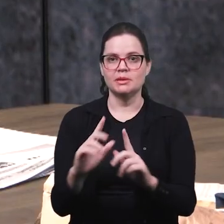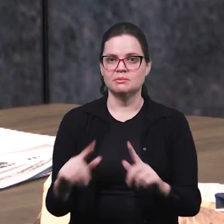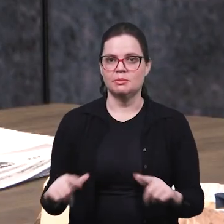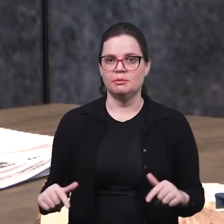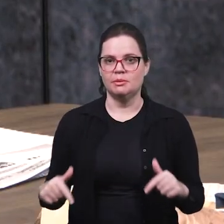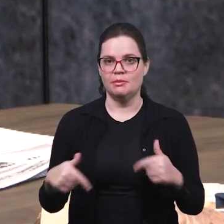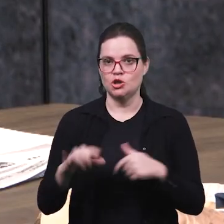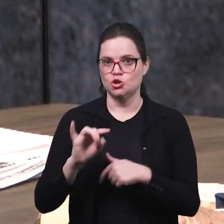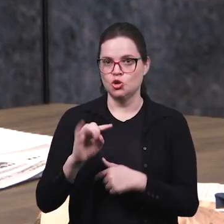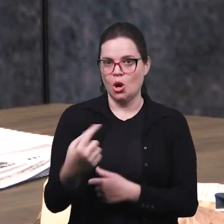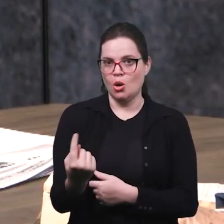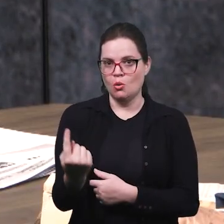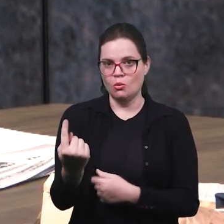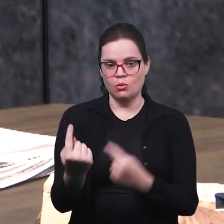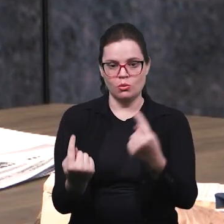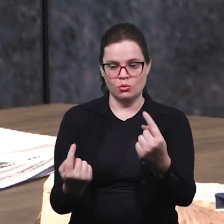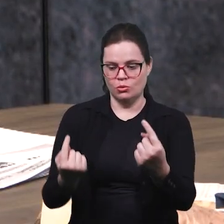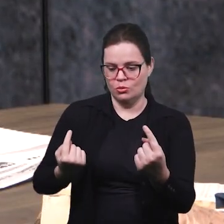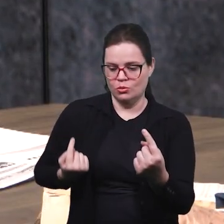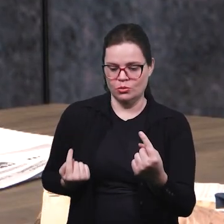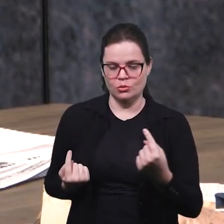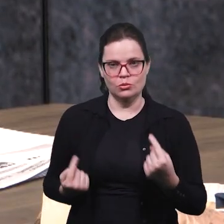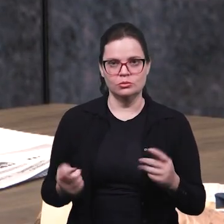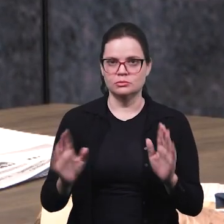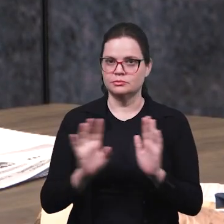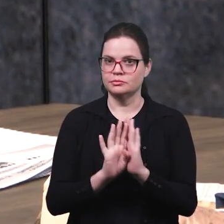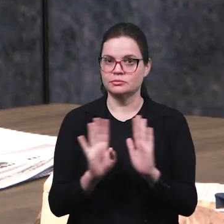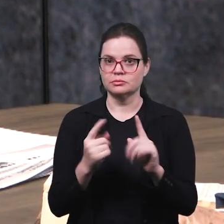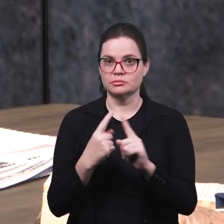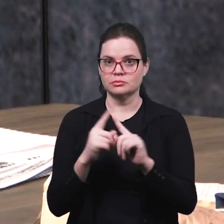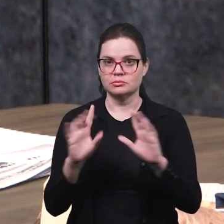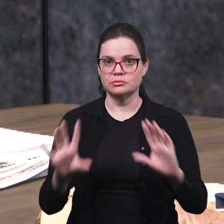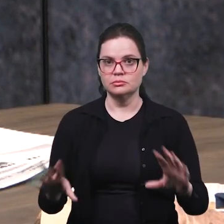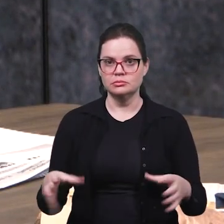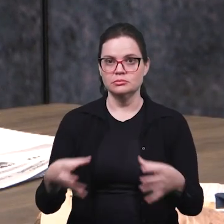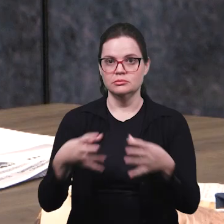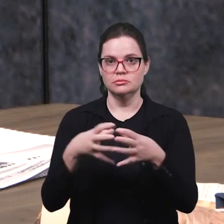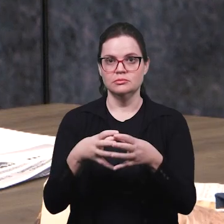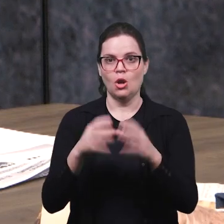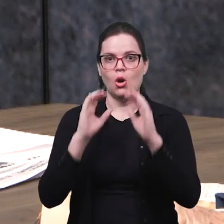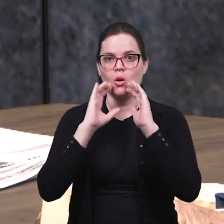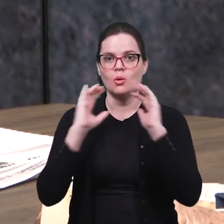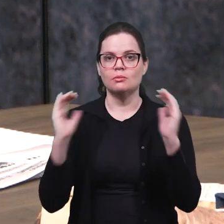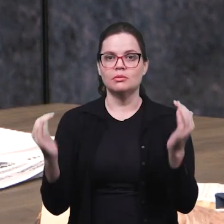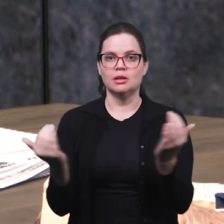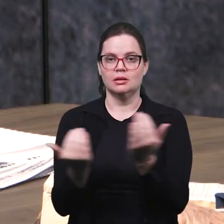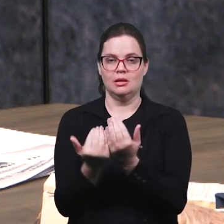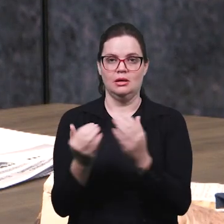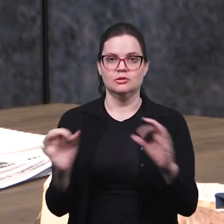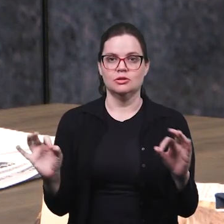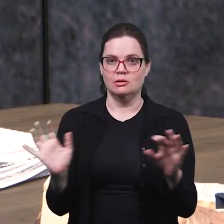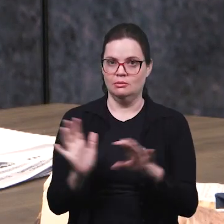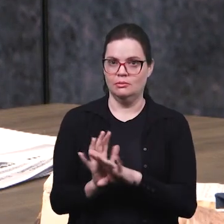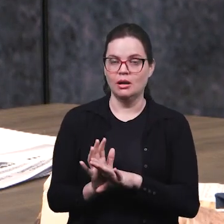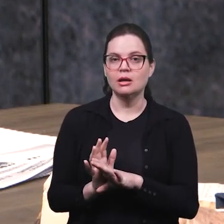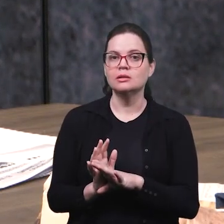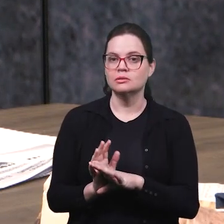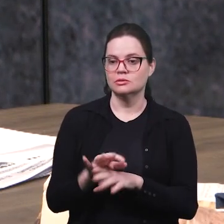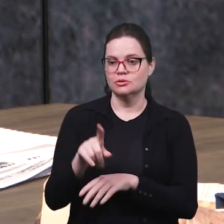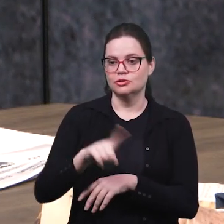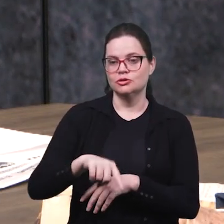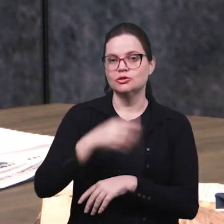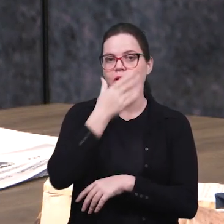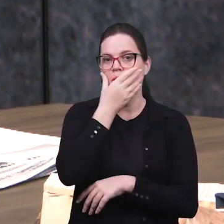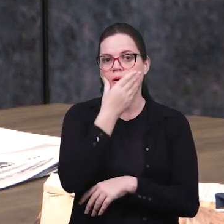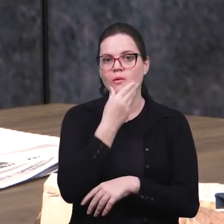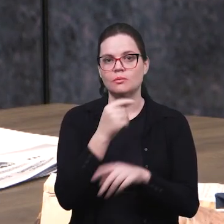apenas indivíduos isolados, eremitas ou anacoretas, mas começam a se formar comunidades inteiras de homens e também de mulheres